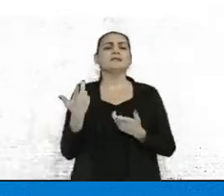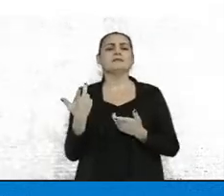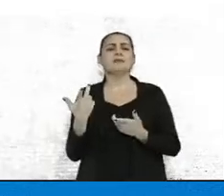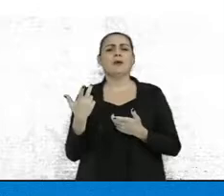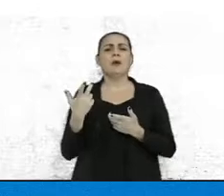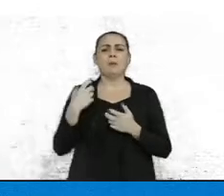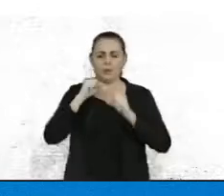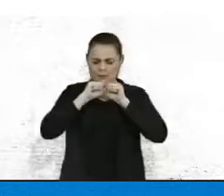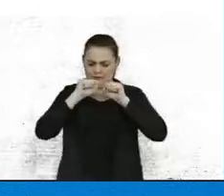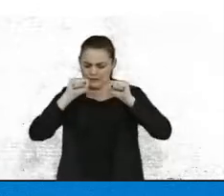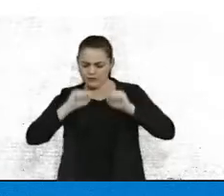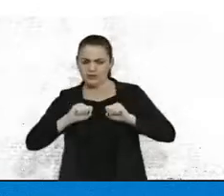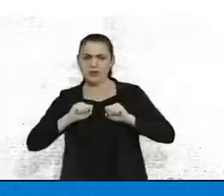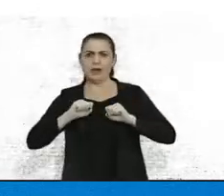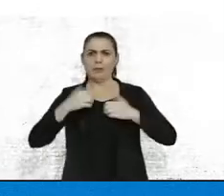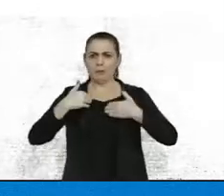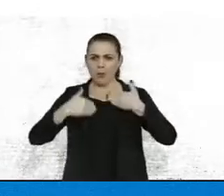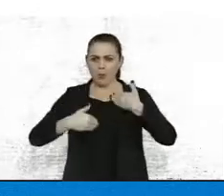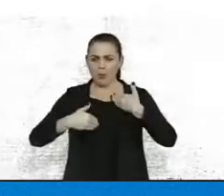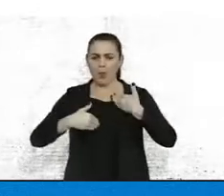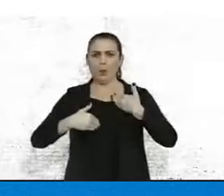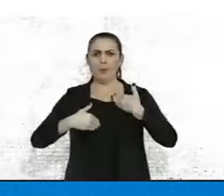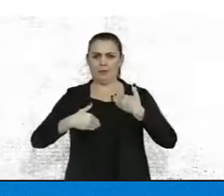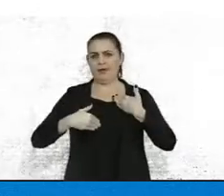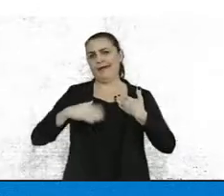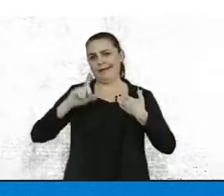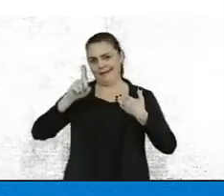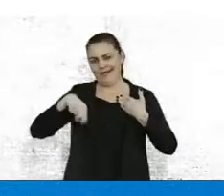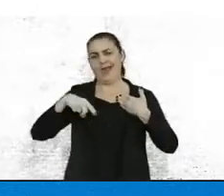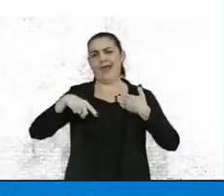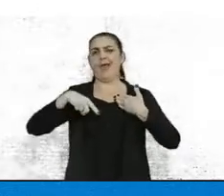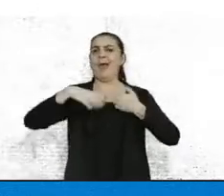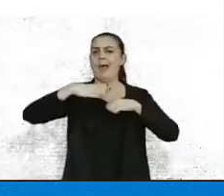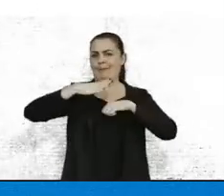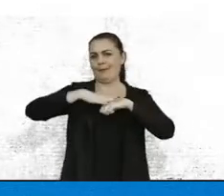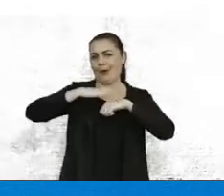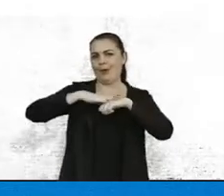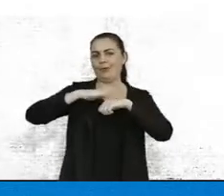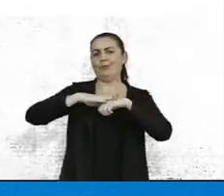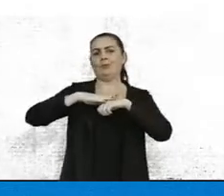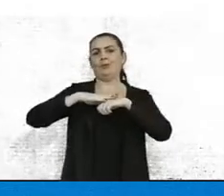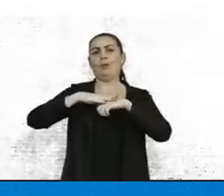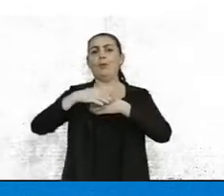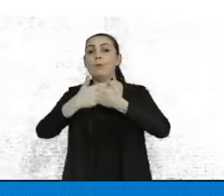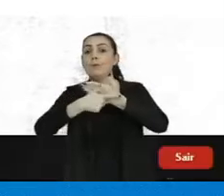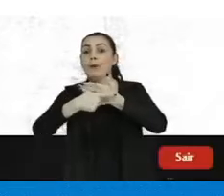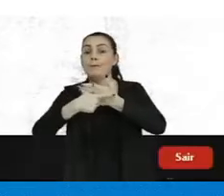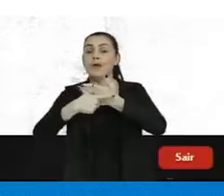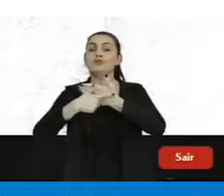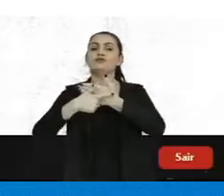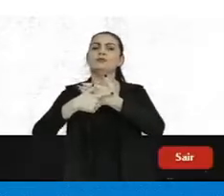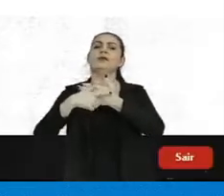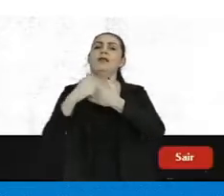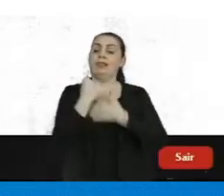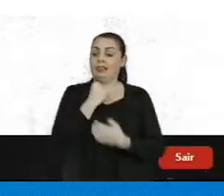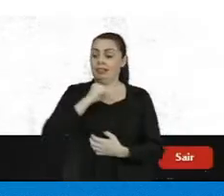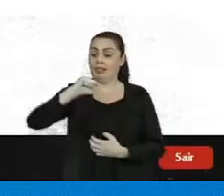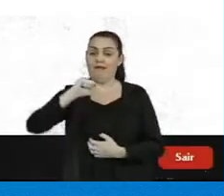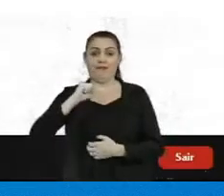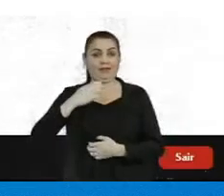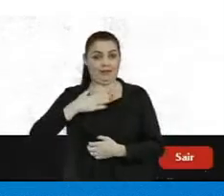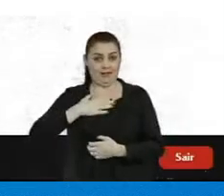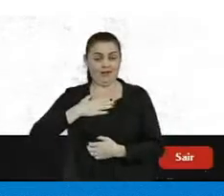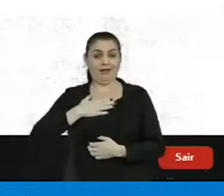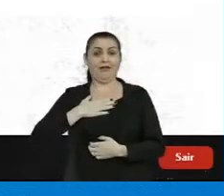na programação desse sistema imune para que isso aconteça? Isso é bastante complexo, mas envolve uma série de fatores.